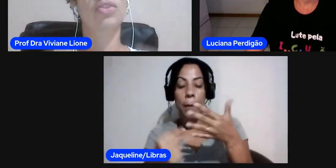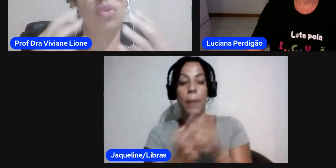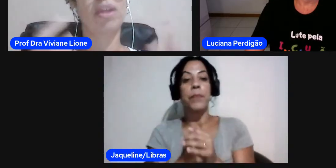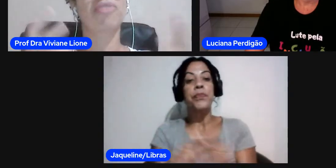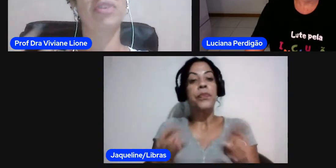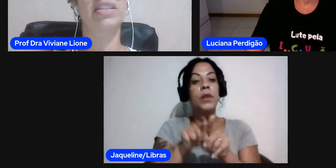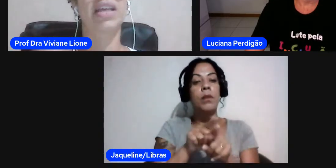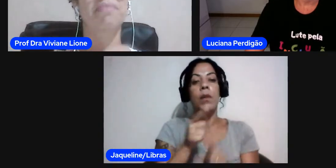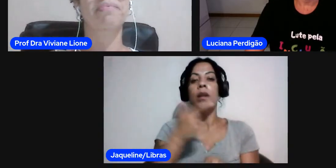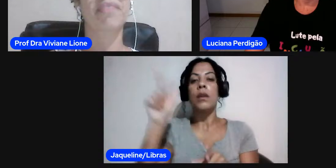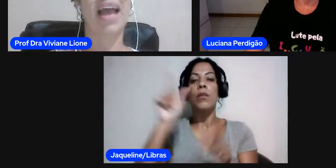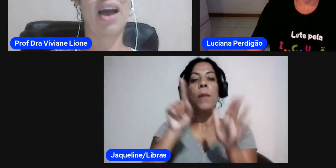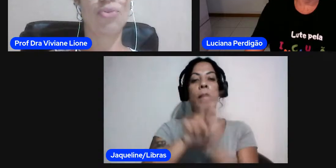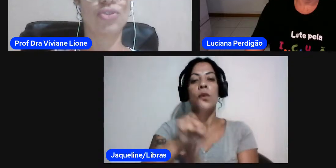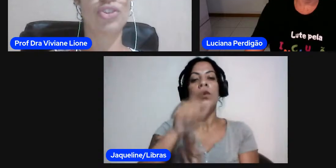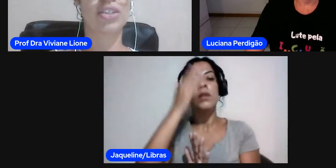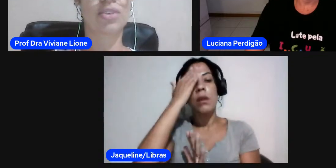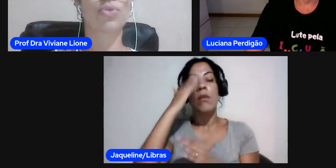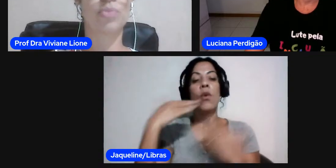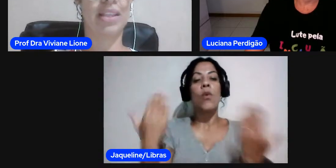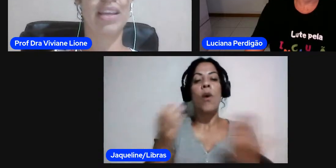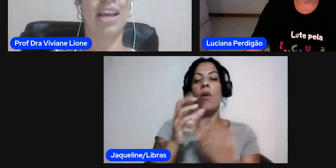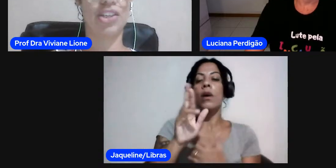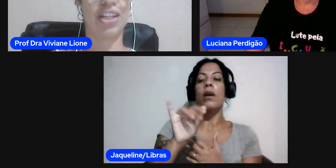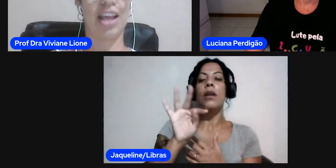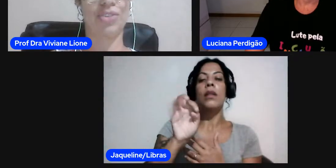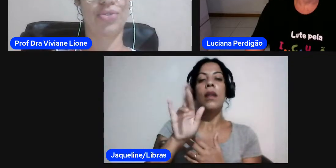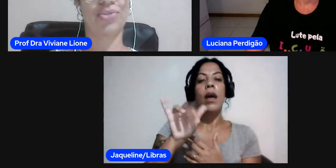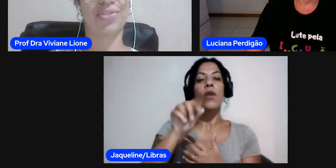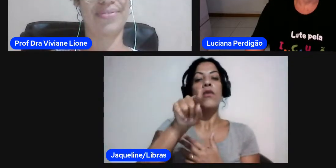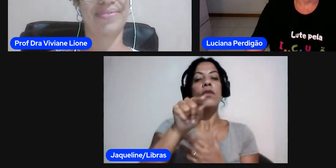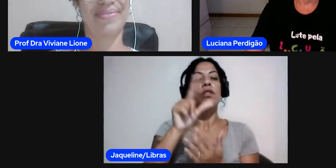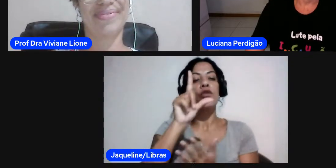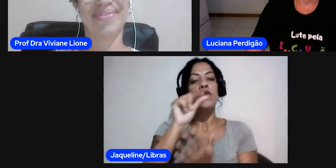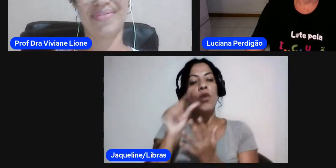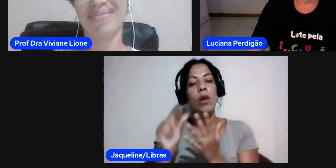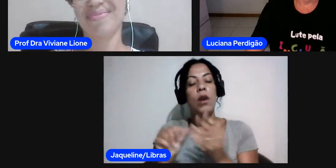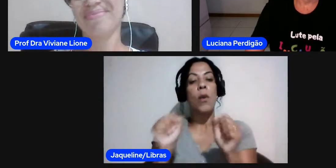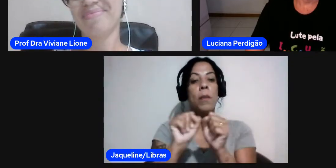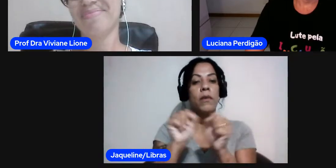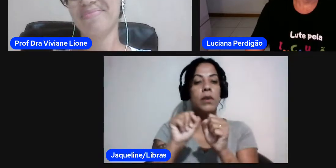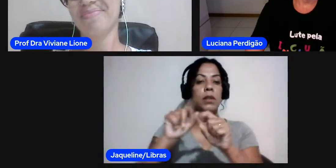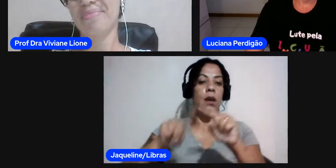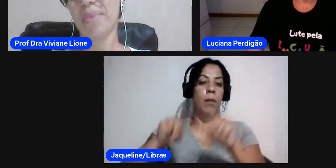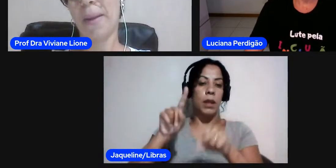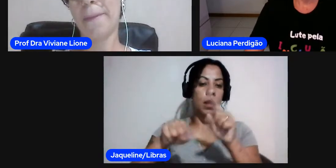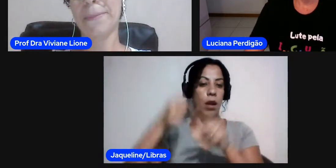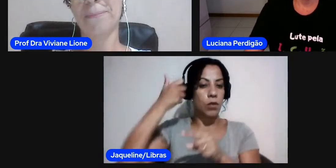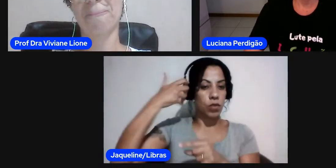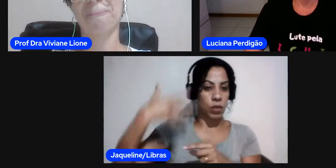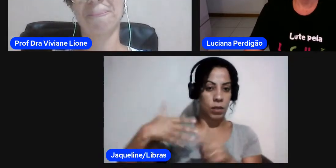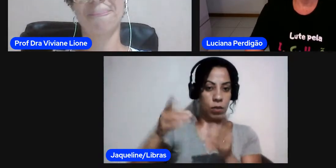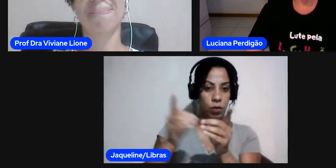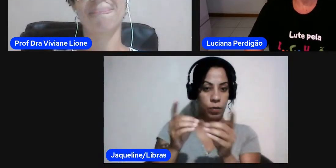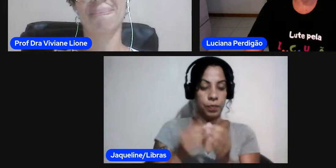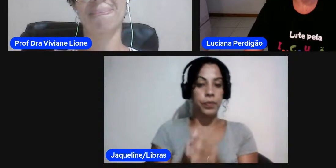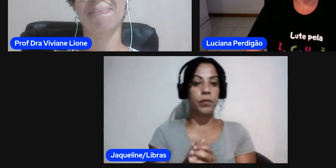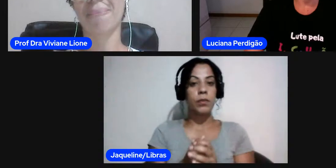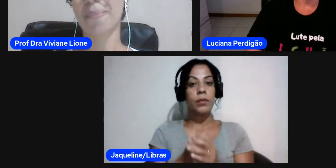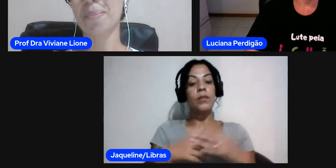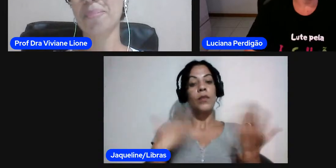você utilizou para fazer a audiodescrição dos materiais didáticos. Eu tomei a liberdade aqui